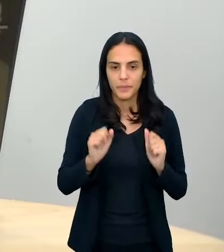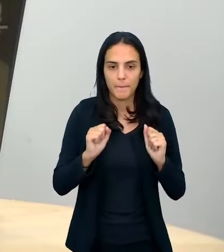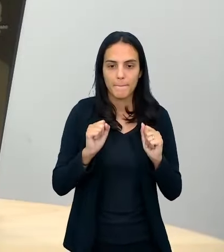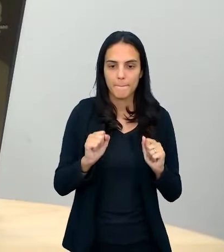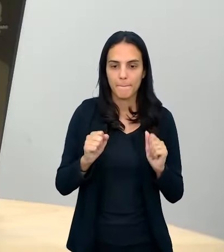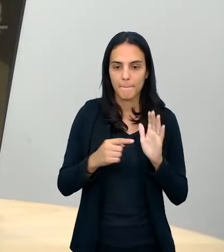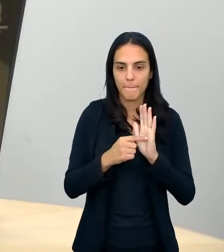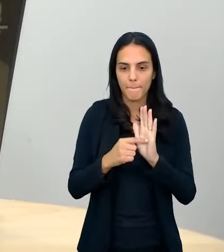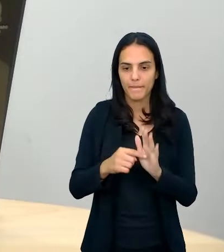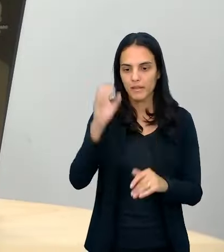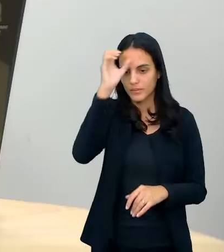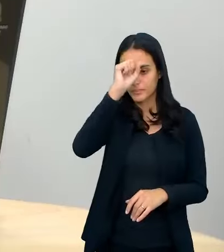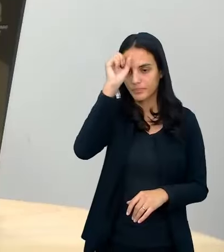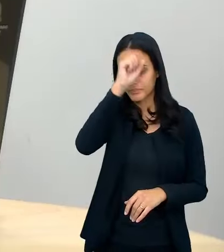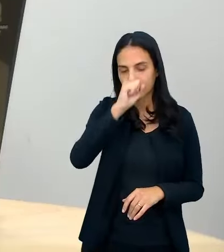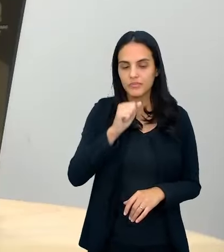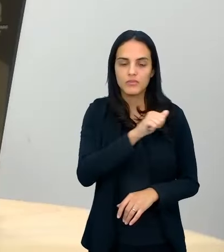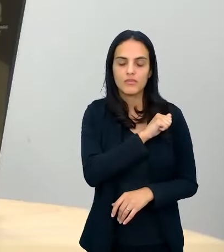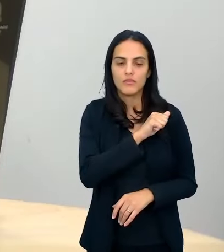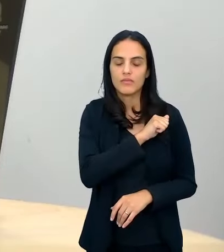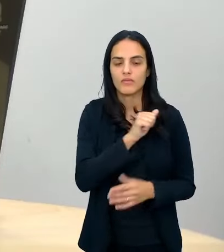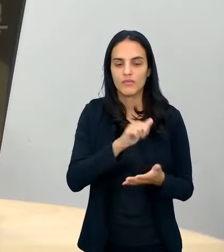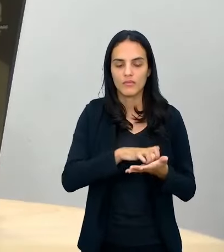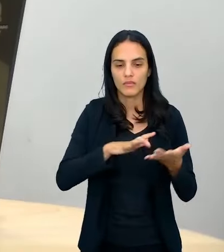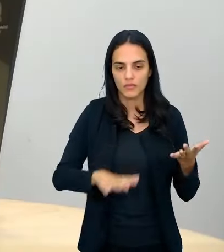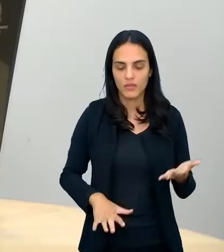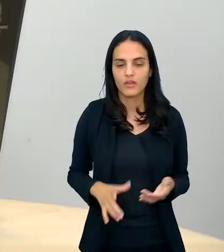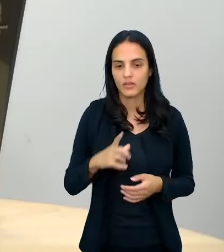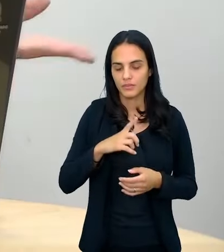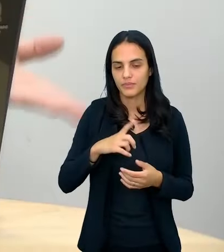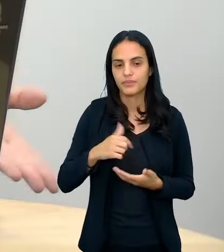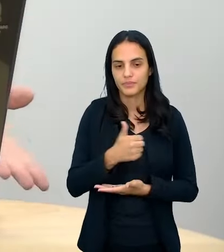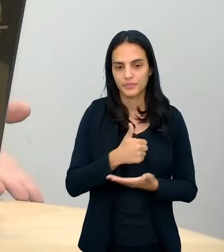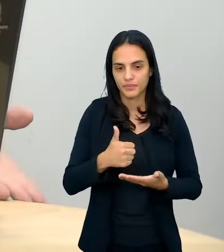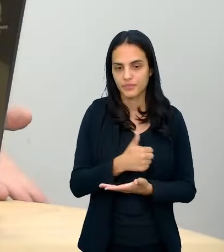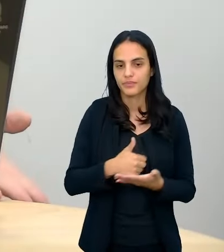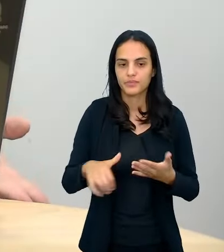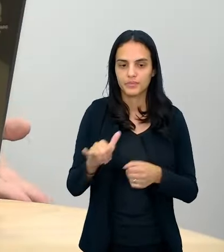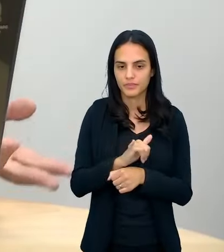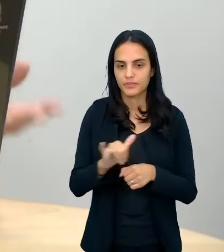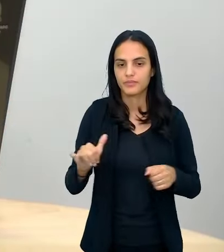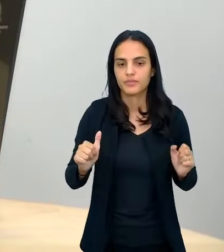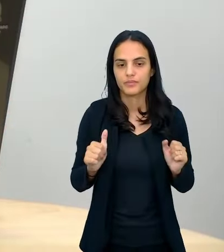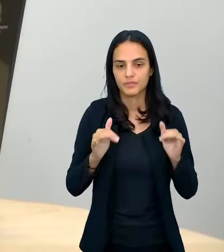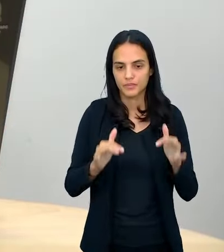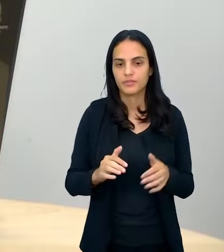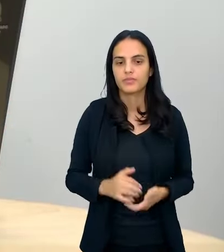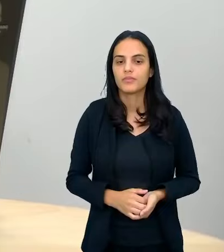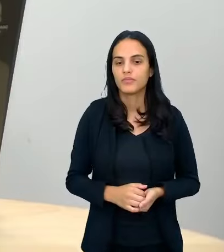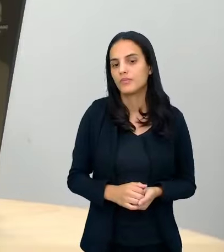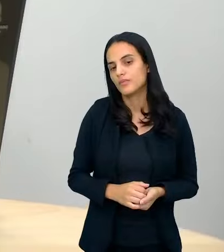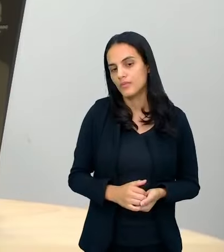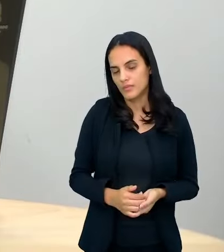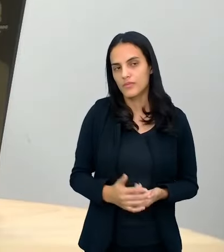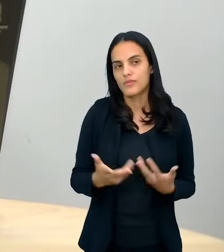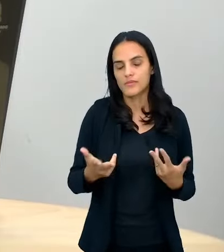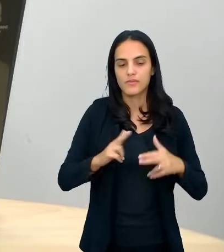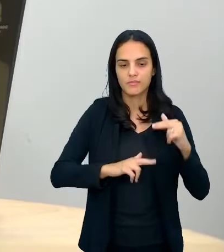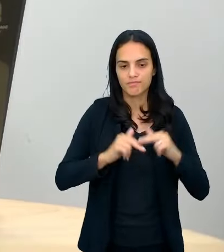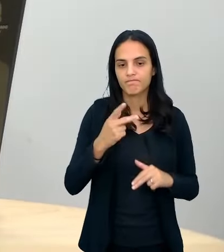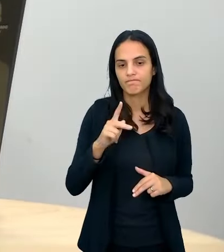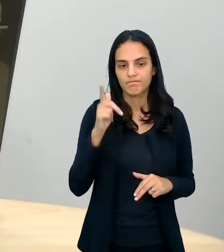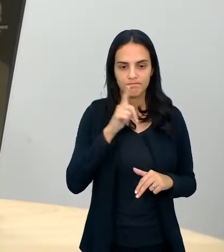aprendizagem do estudante por meio dessas atividades, que tem como base metodologias ativas, e a partir desse produto,